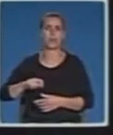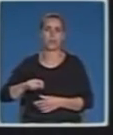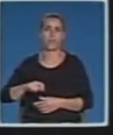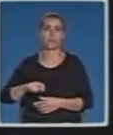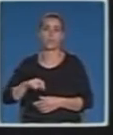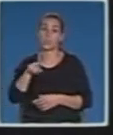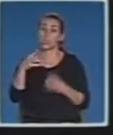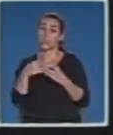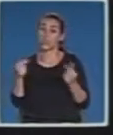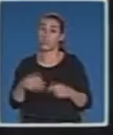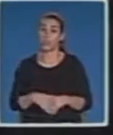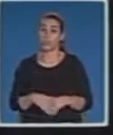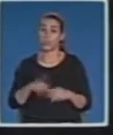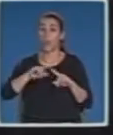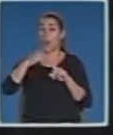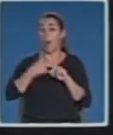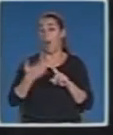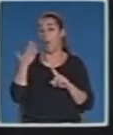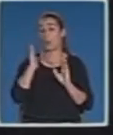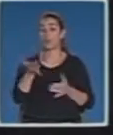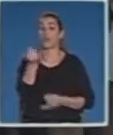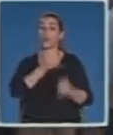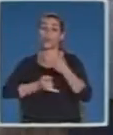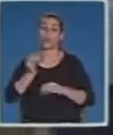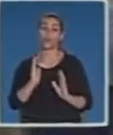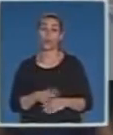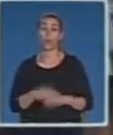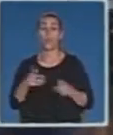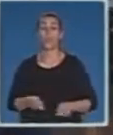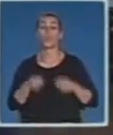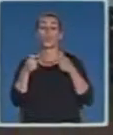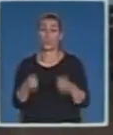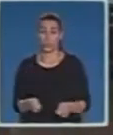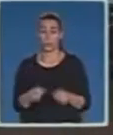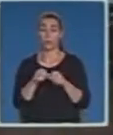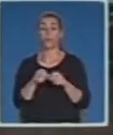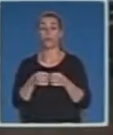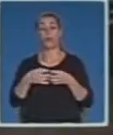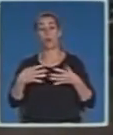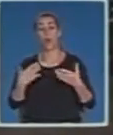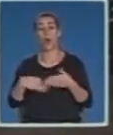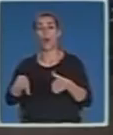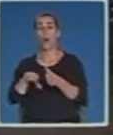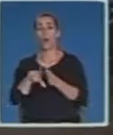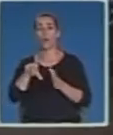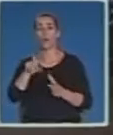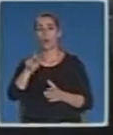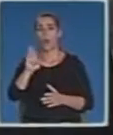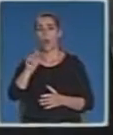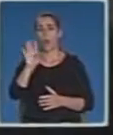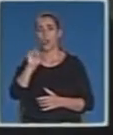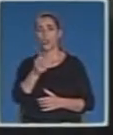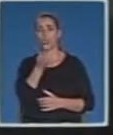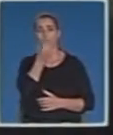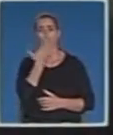que ser resolvido. Aquela grua já há um ano que devia ter sido substituída. Sim. Investimentos que se deviam alargar ao Porto das Lajes das Flores. A outra